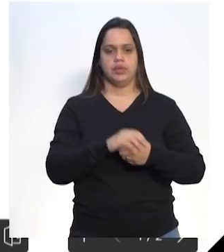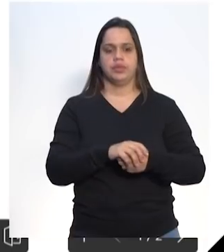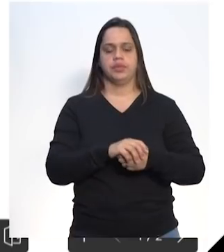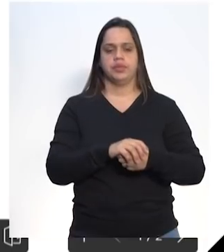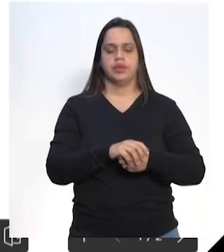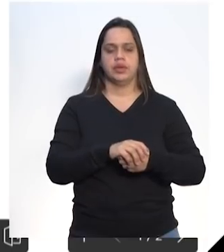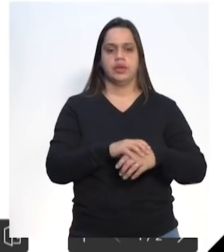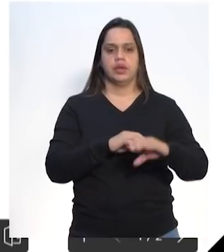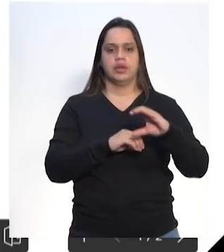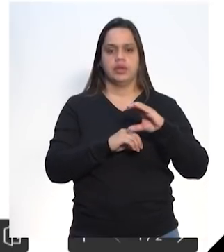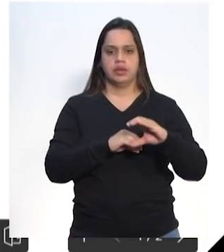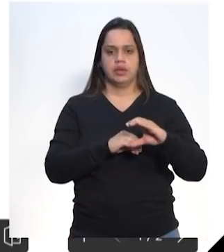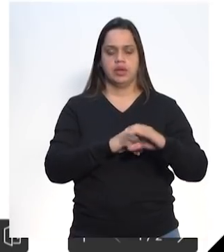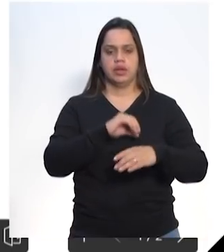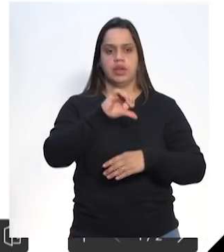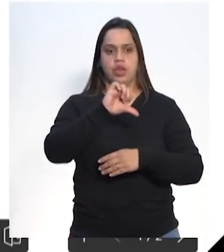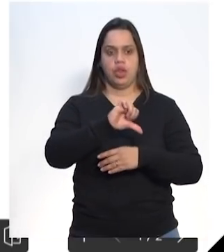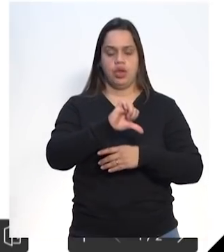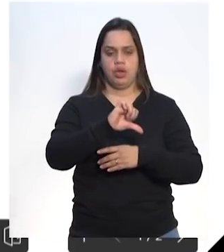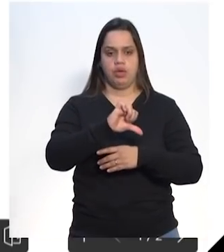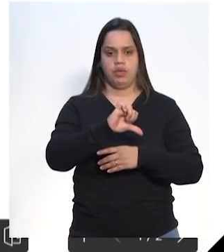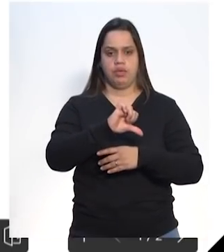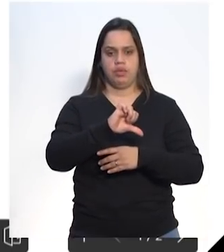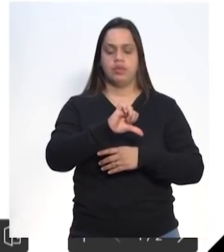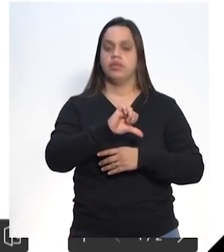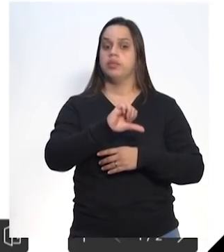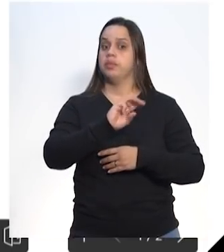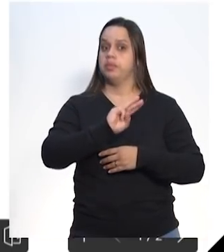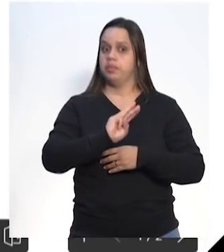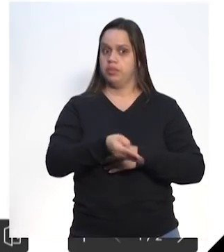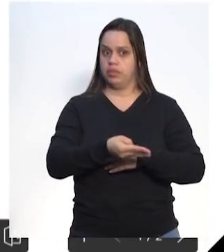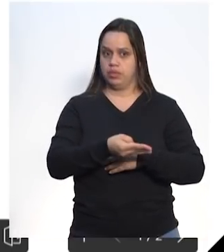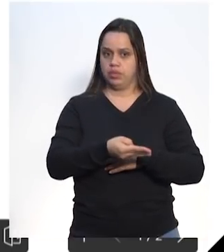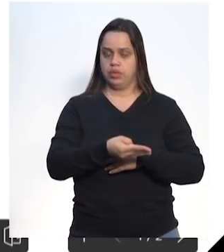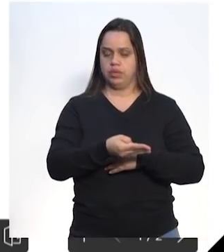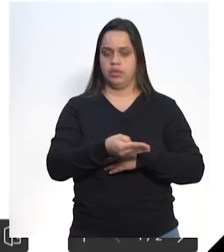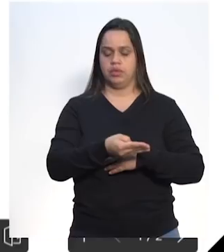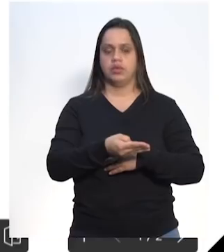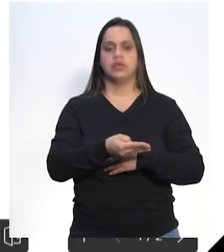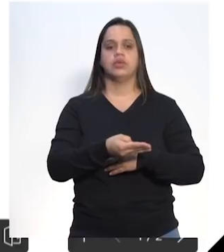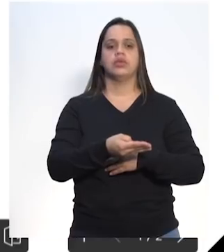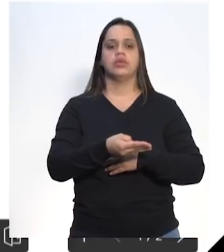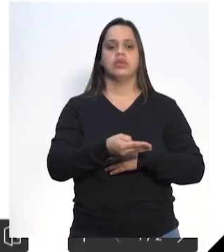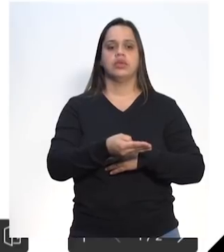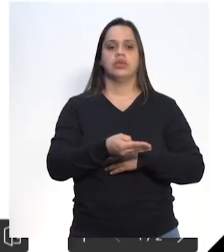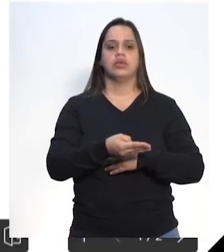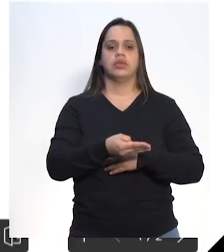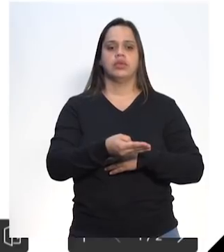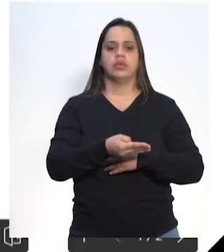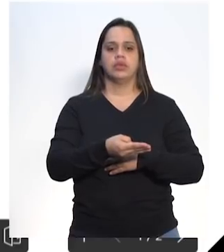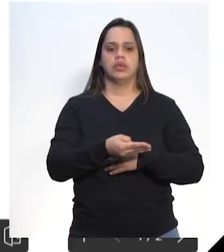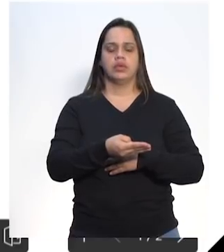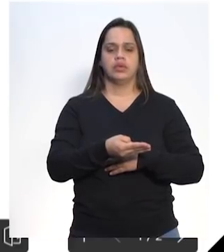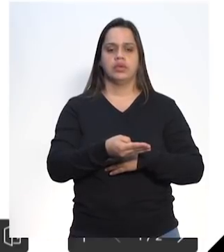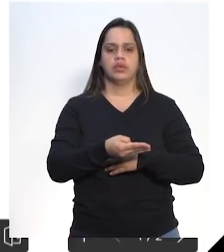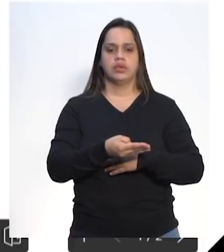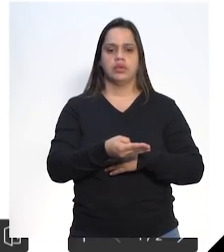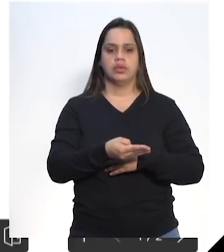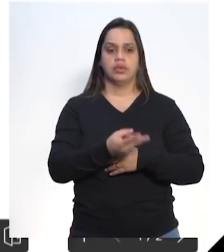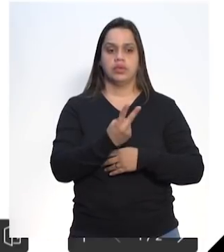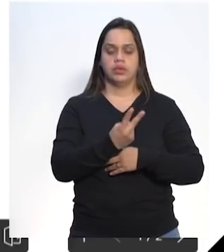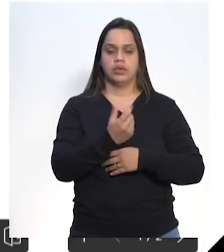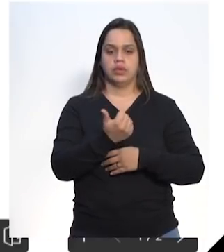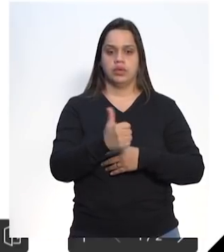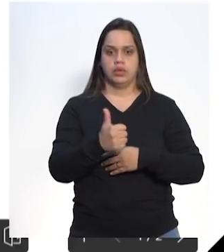E 9 milhões, 9 milhões? unidade, isso. 9 milhões. 211 mil,